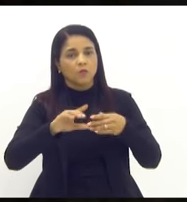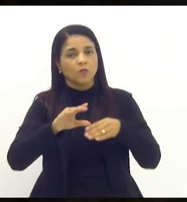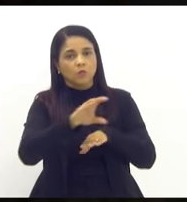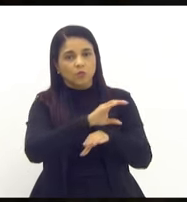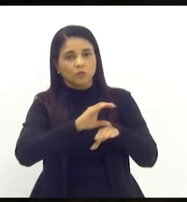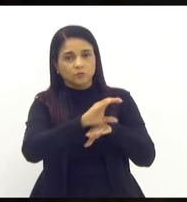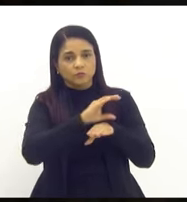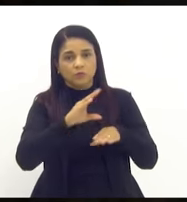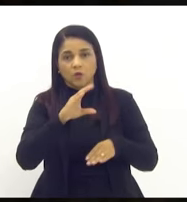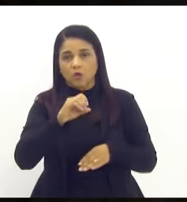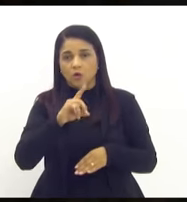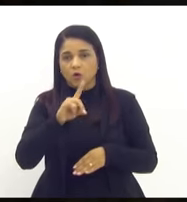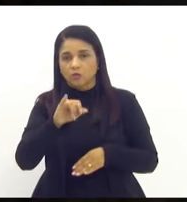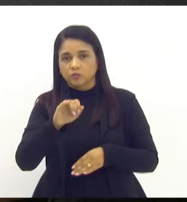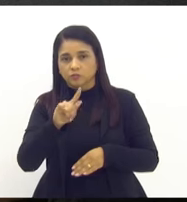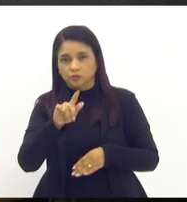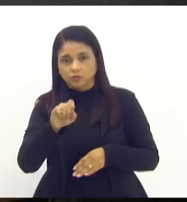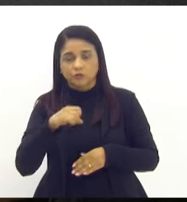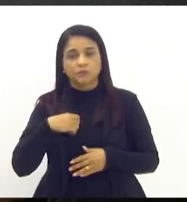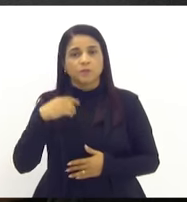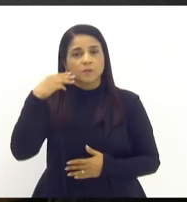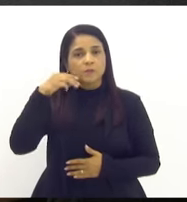códigos Deputado Marcelo